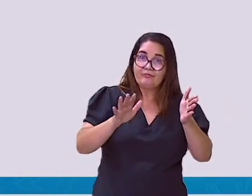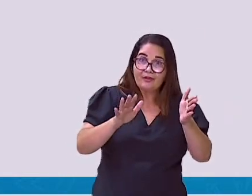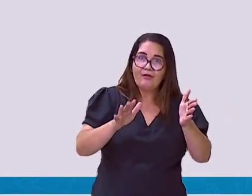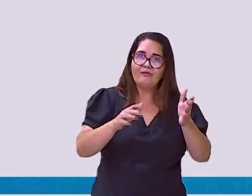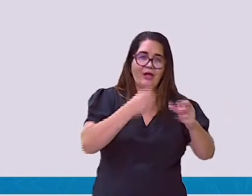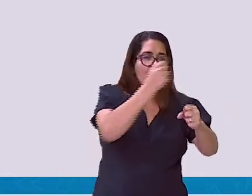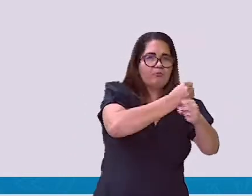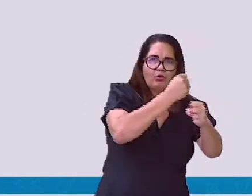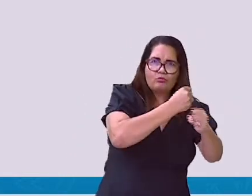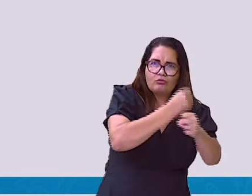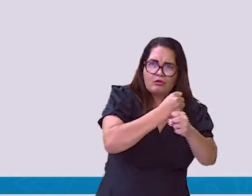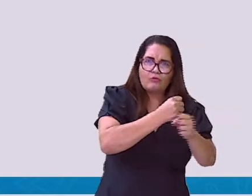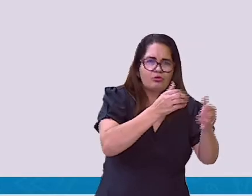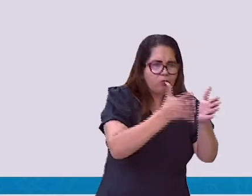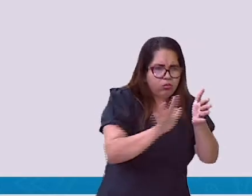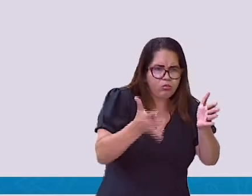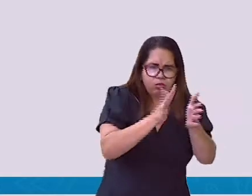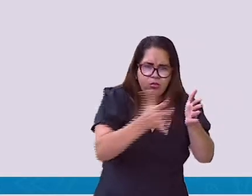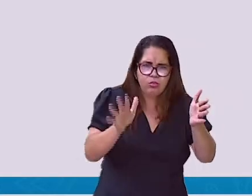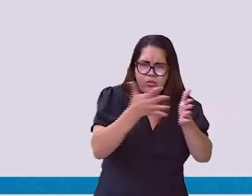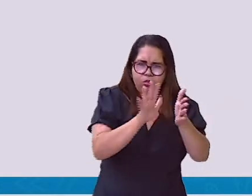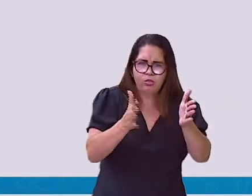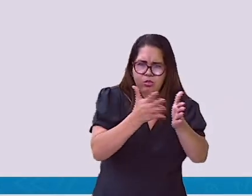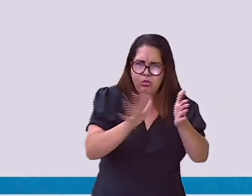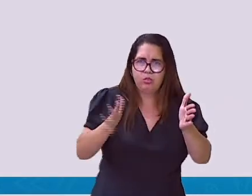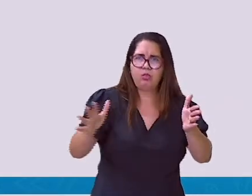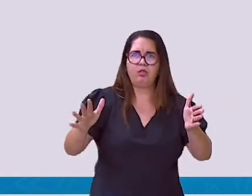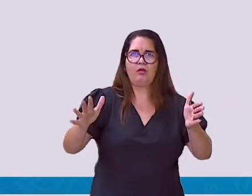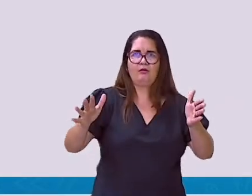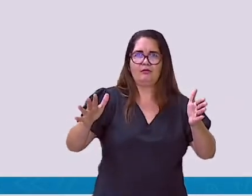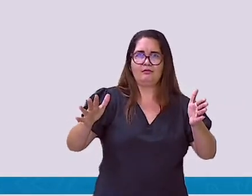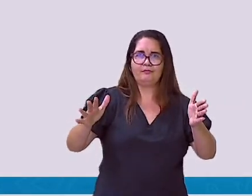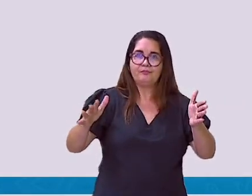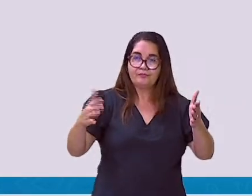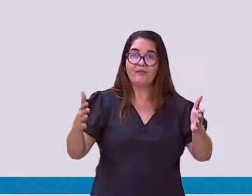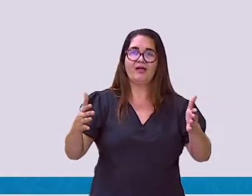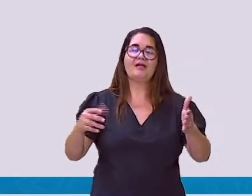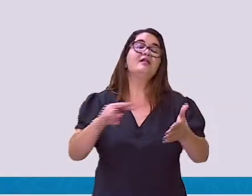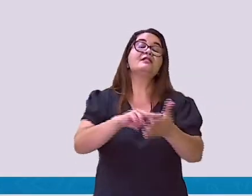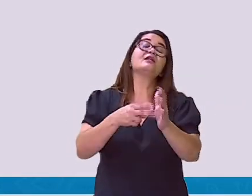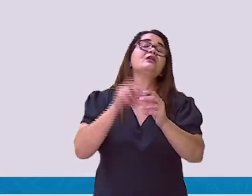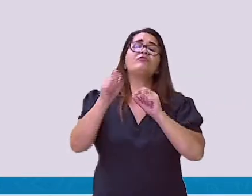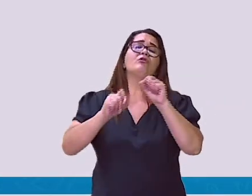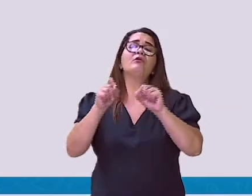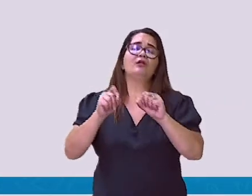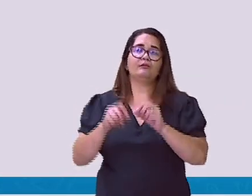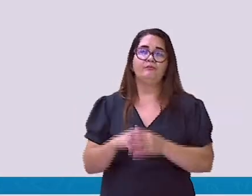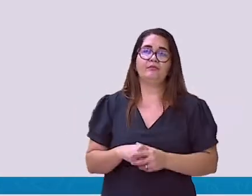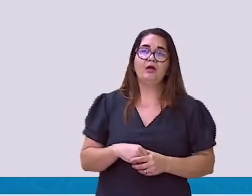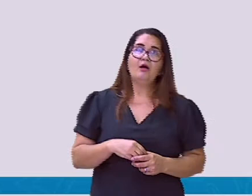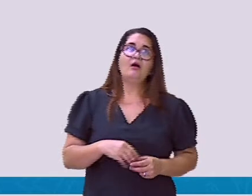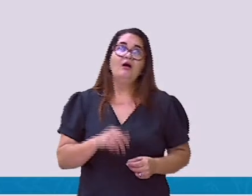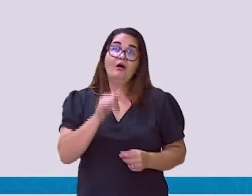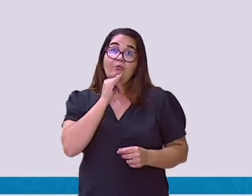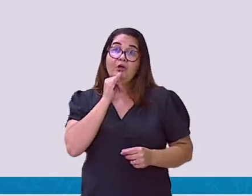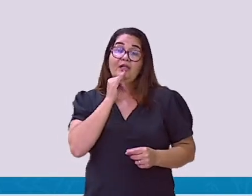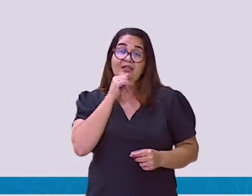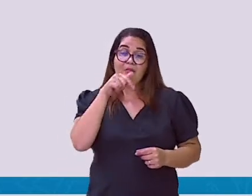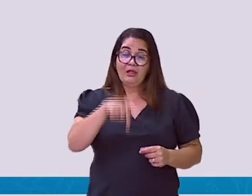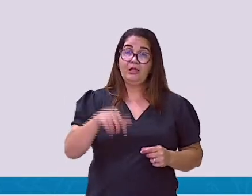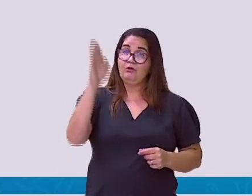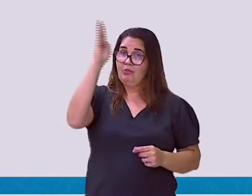intensiva. O que significa isso, Eliane? Por exemplo, aqui no Brasil, o fazendeiro